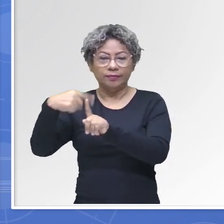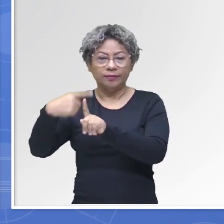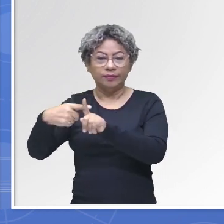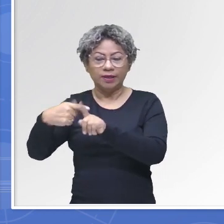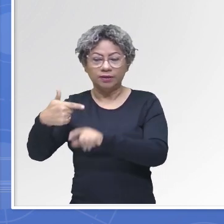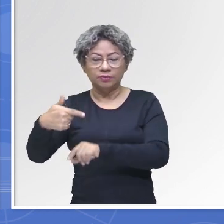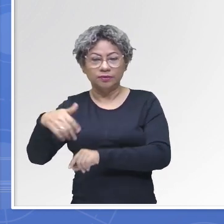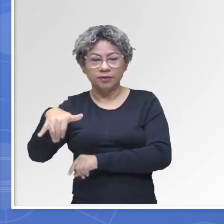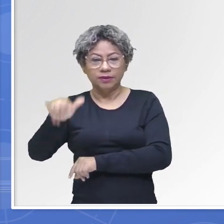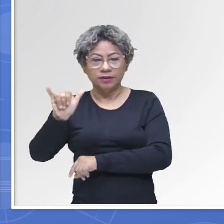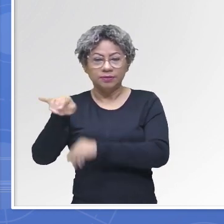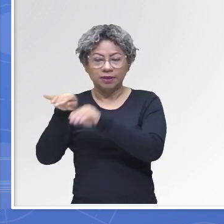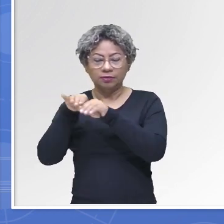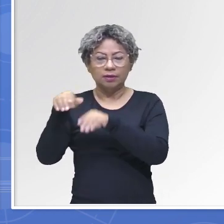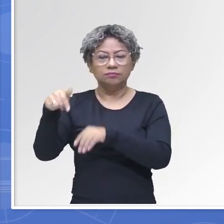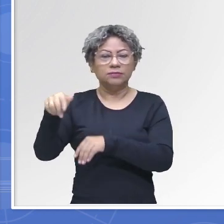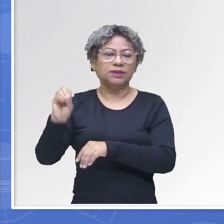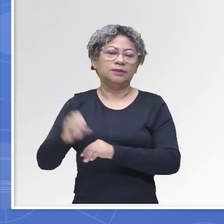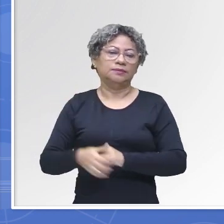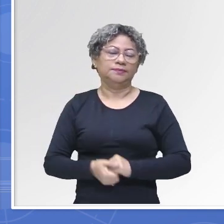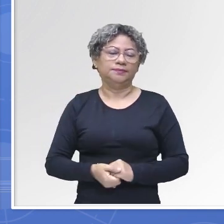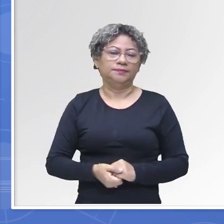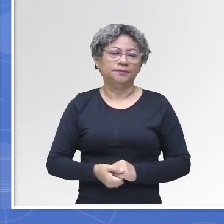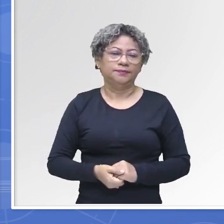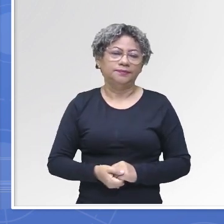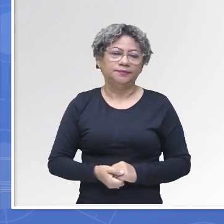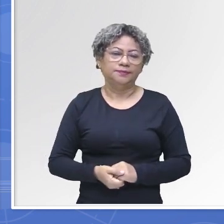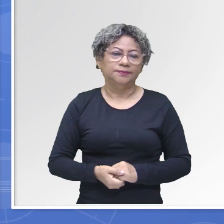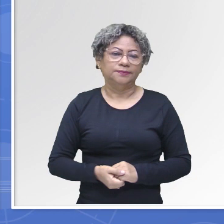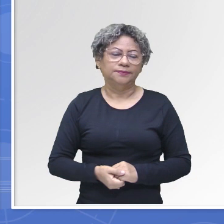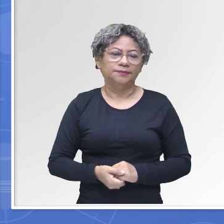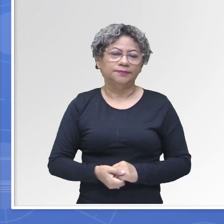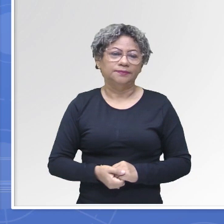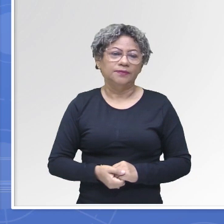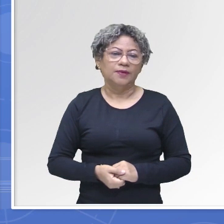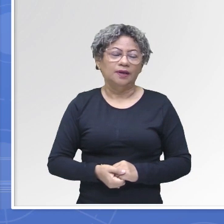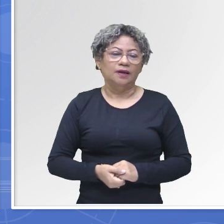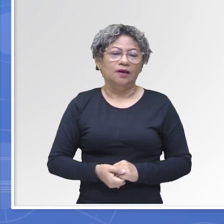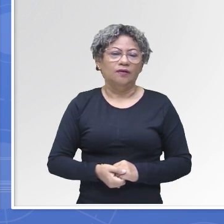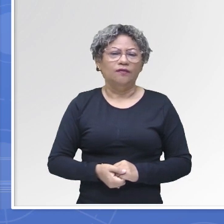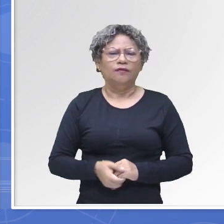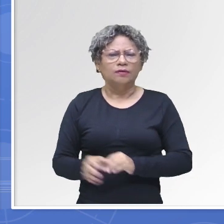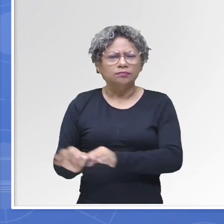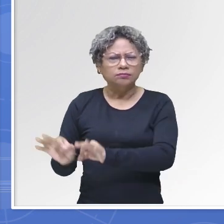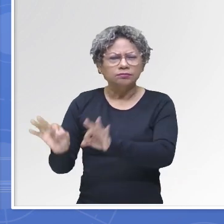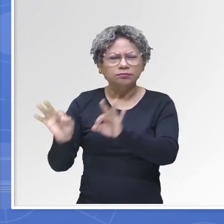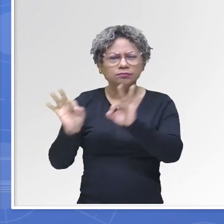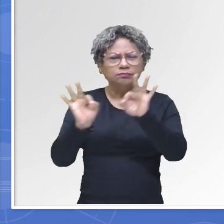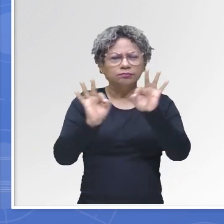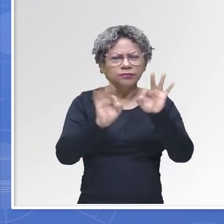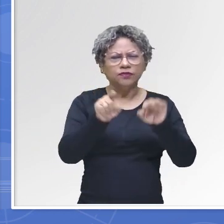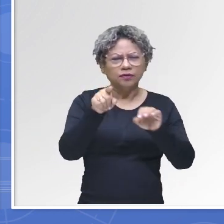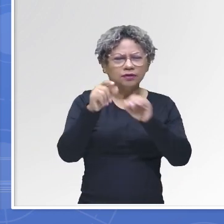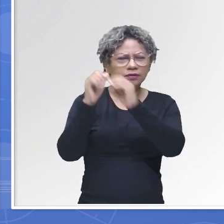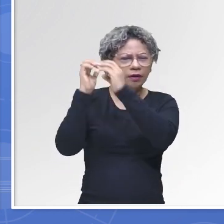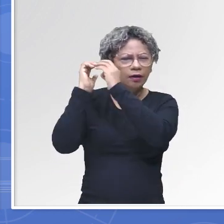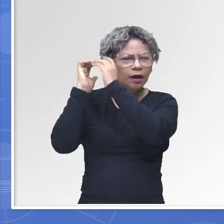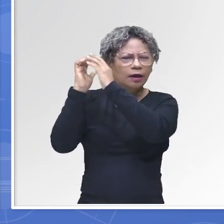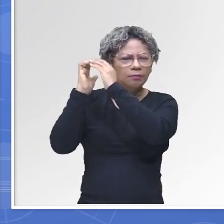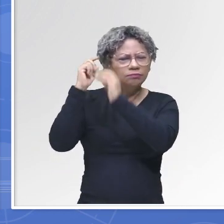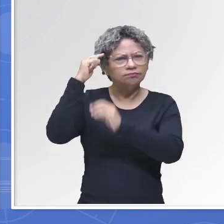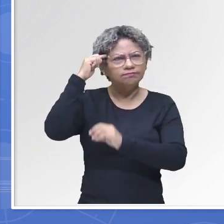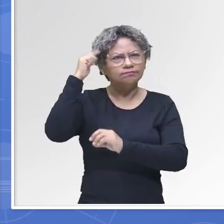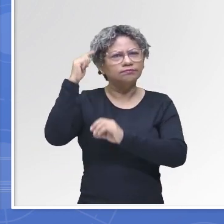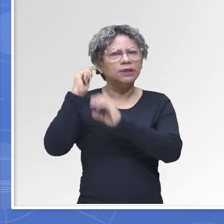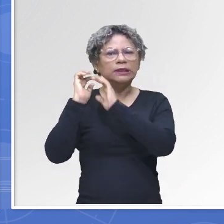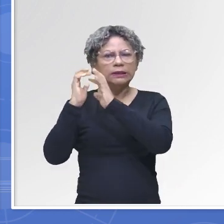2y igual a 70. Você tendo esse raciocínio aqui, sabendo resolver